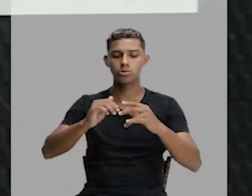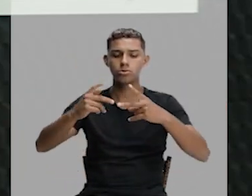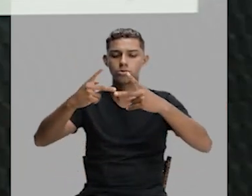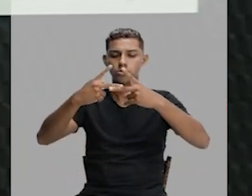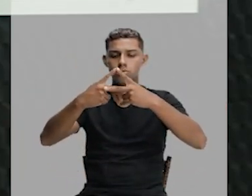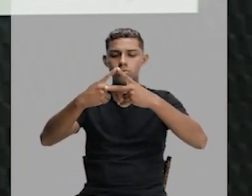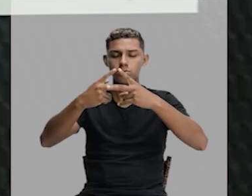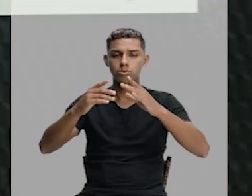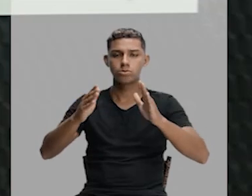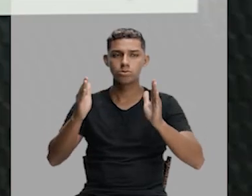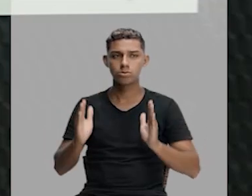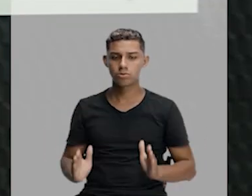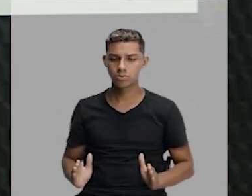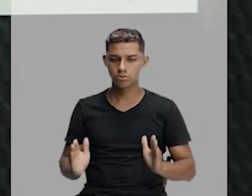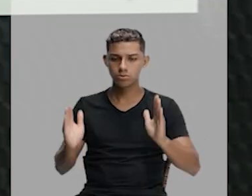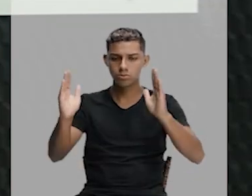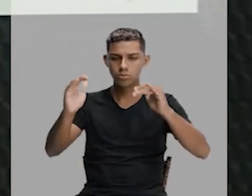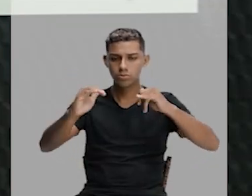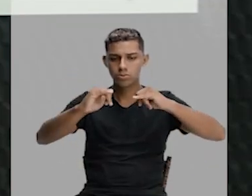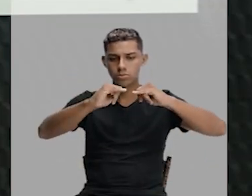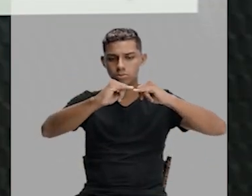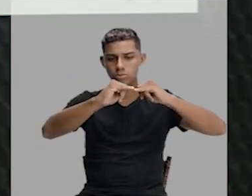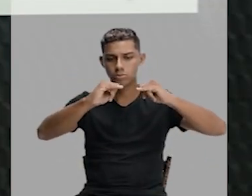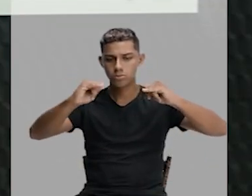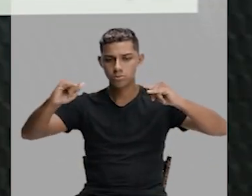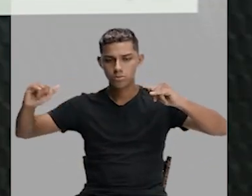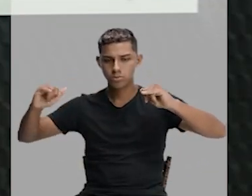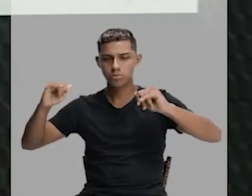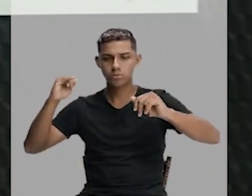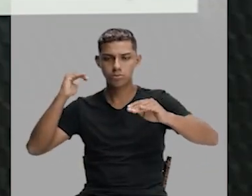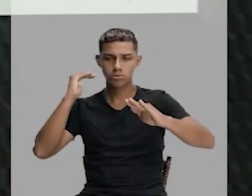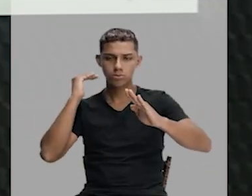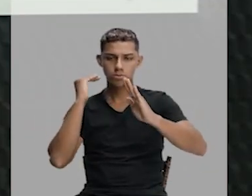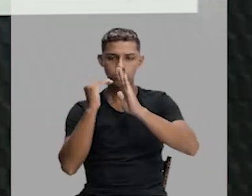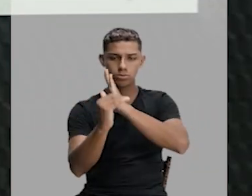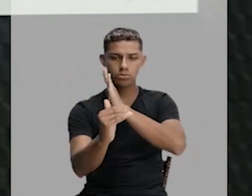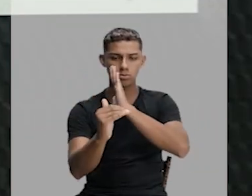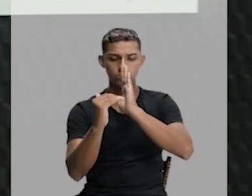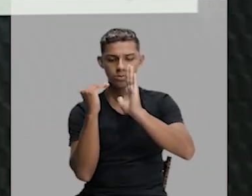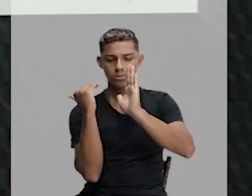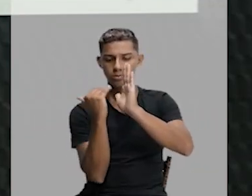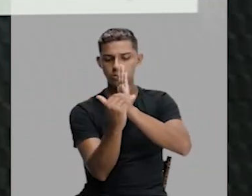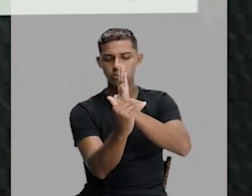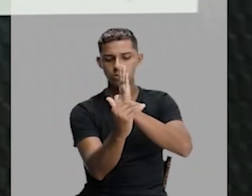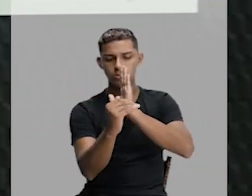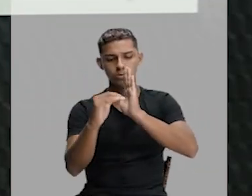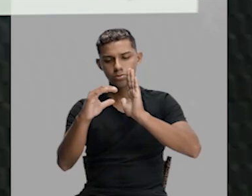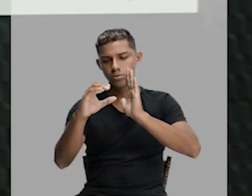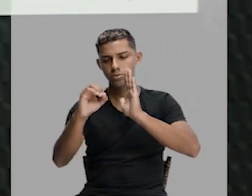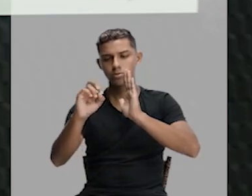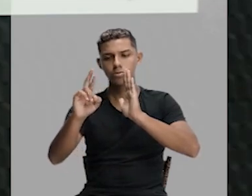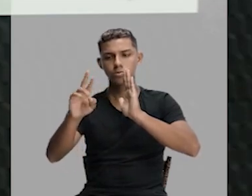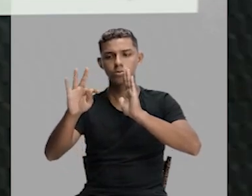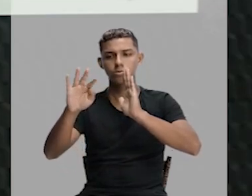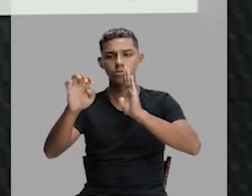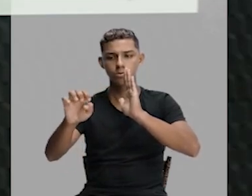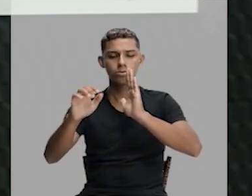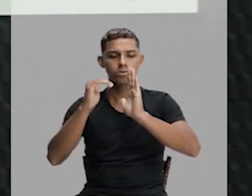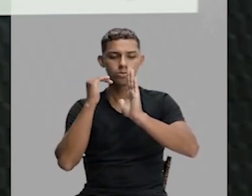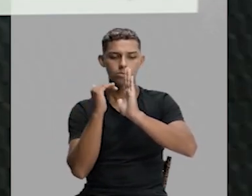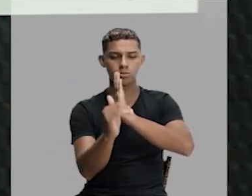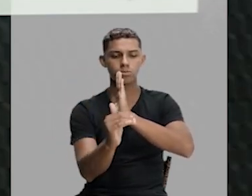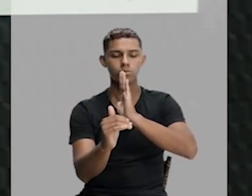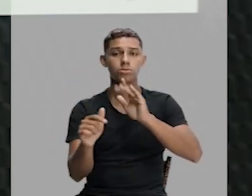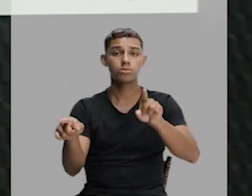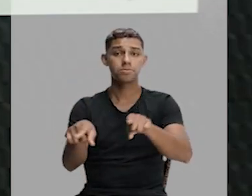tá? Ou seja, se eu passar um plano, que é um plano paralelo ao plano da base inferior e superior, você vai